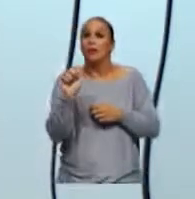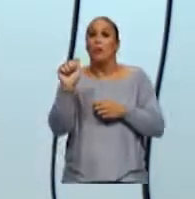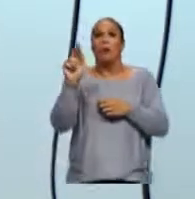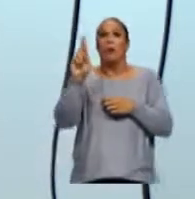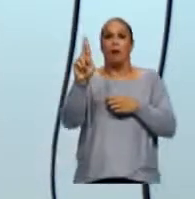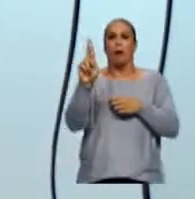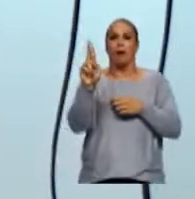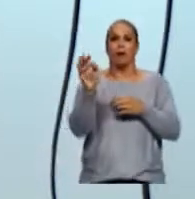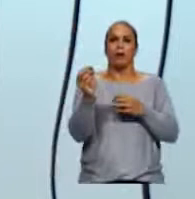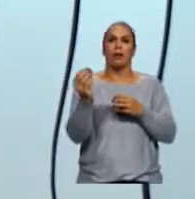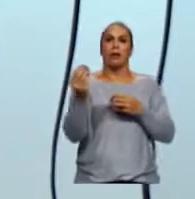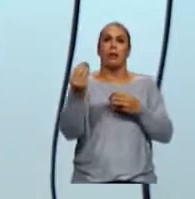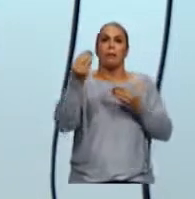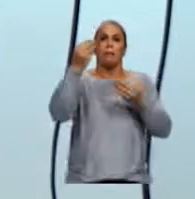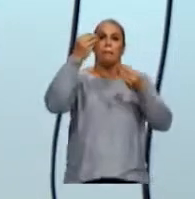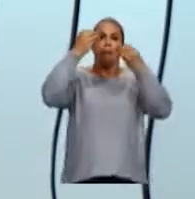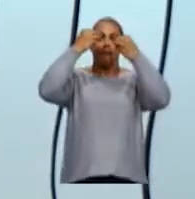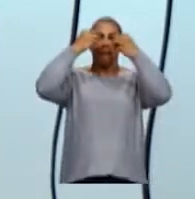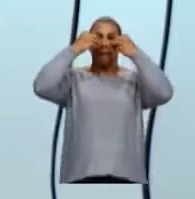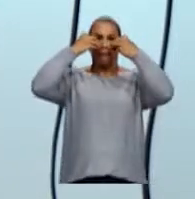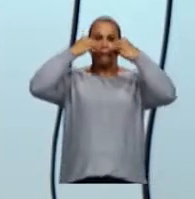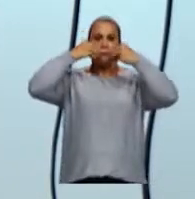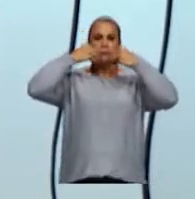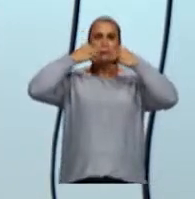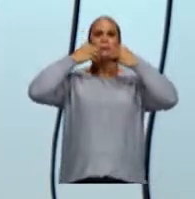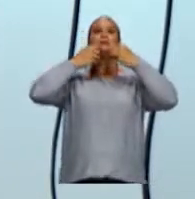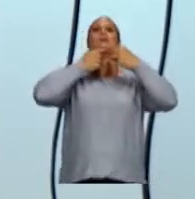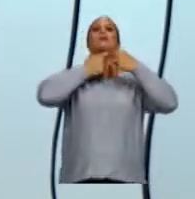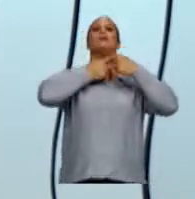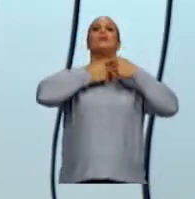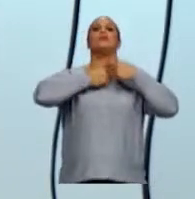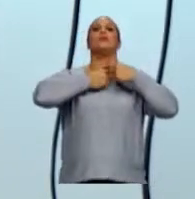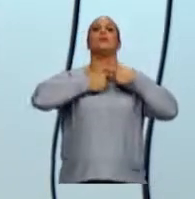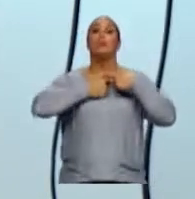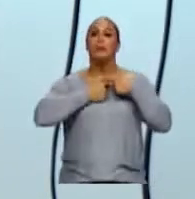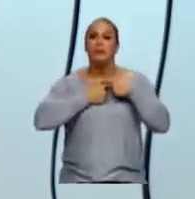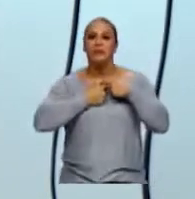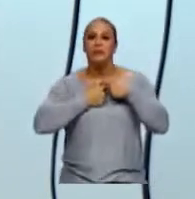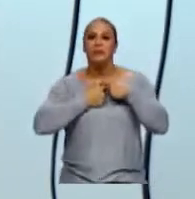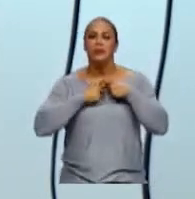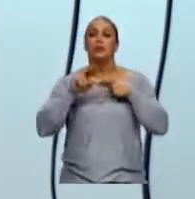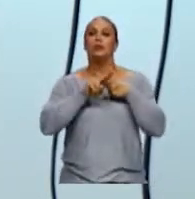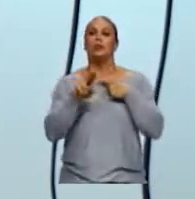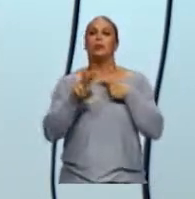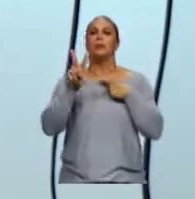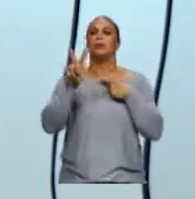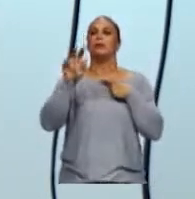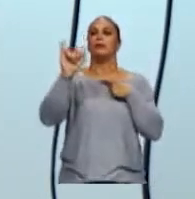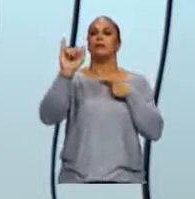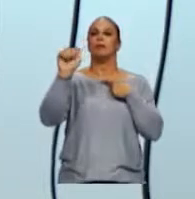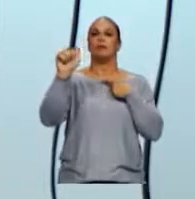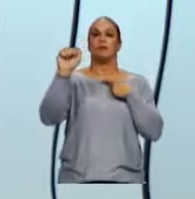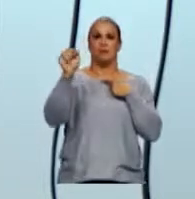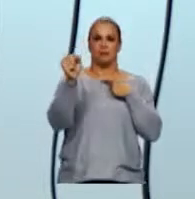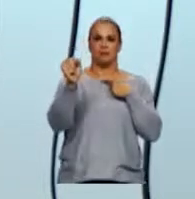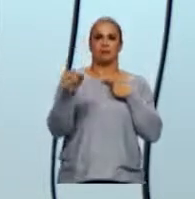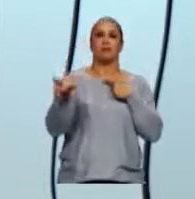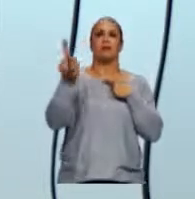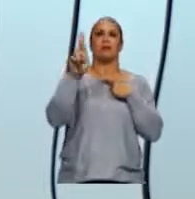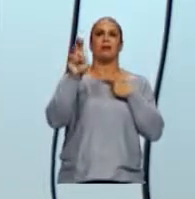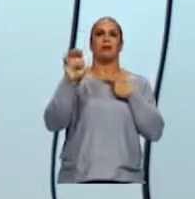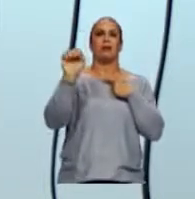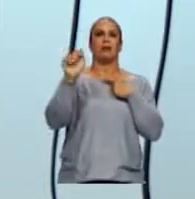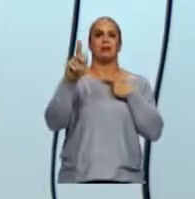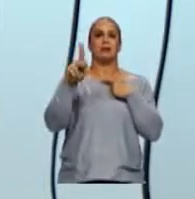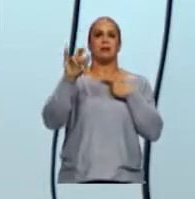vias, que a gente chama de vias respiratórias, que são as fossas nasais, a faringe, a laringe, a traqueia,